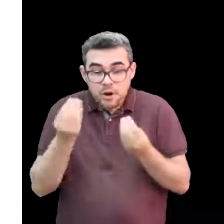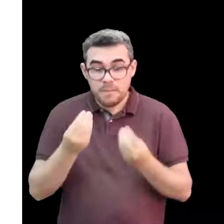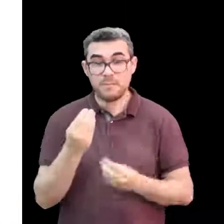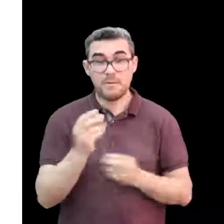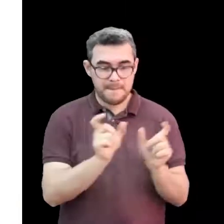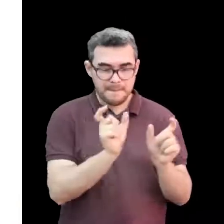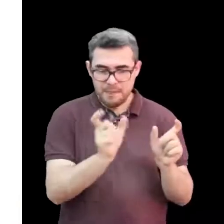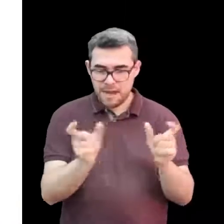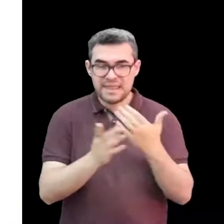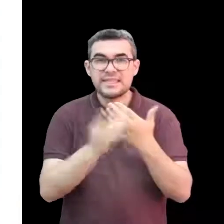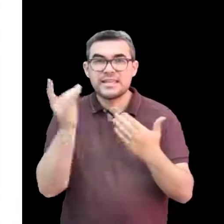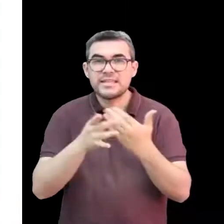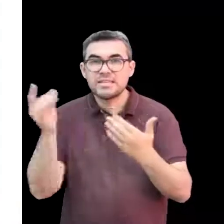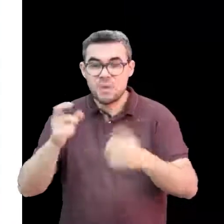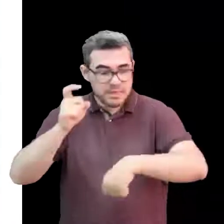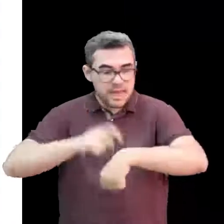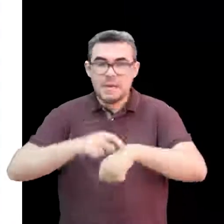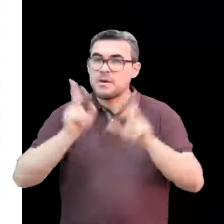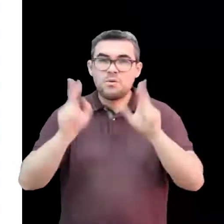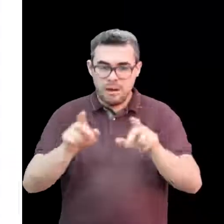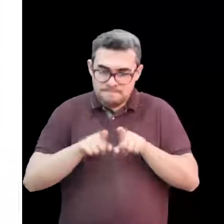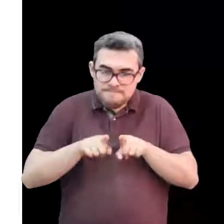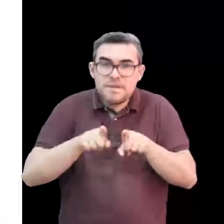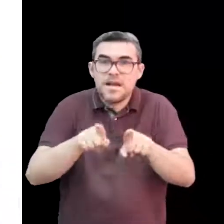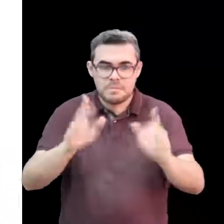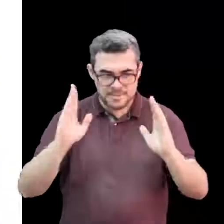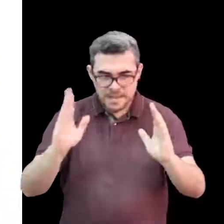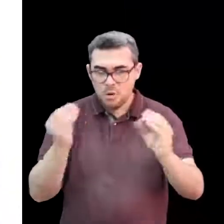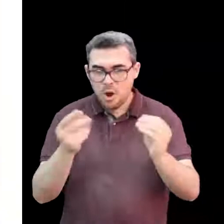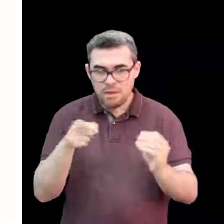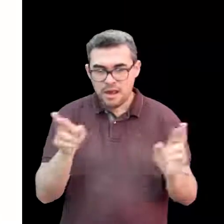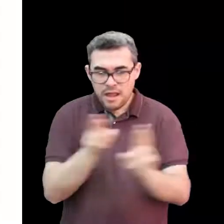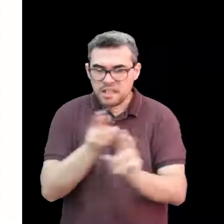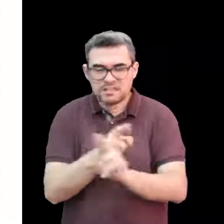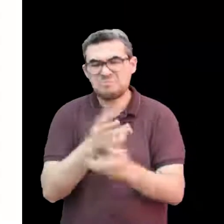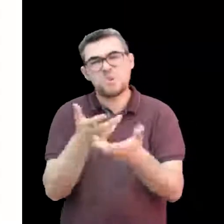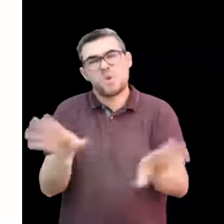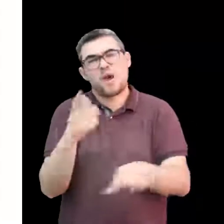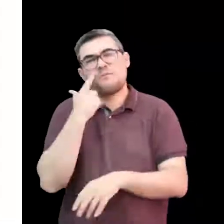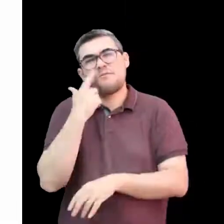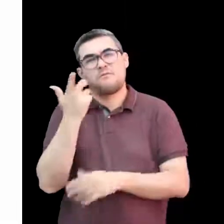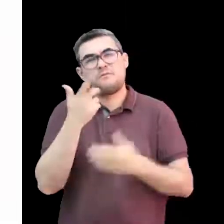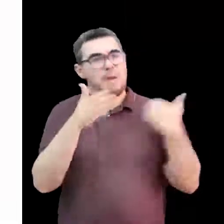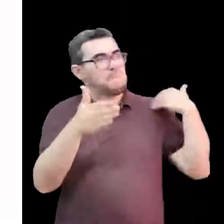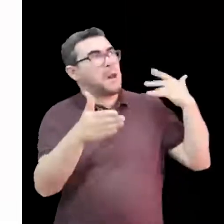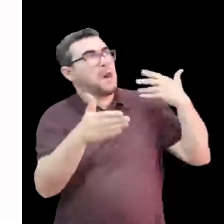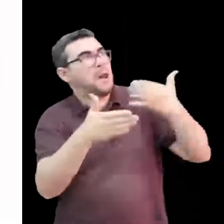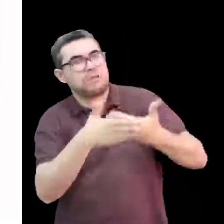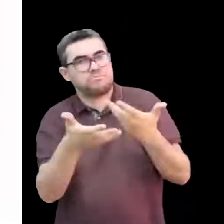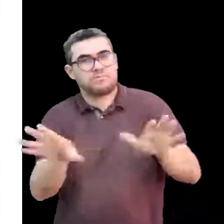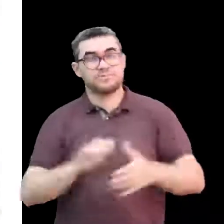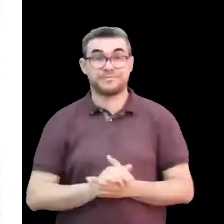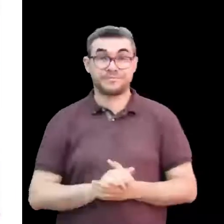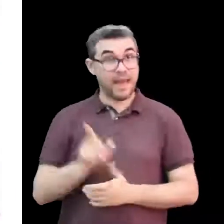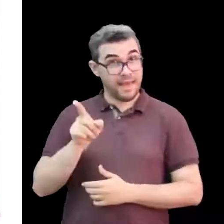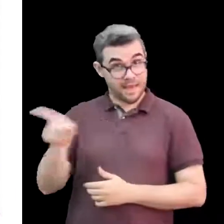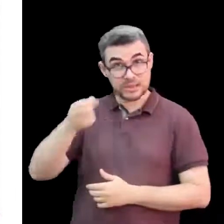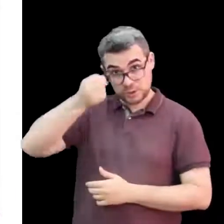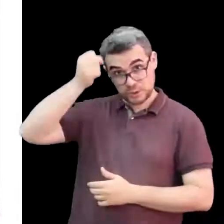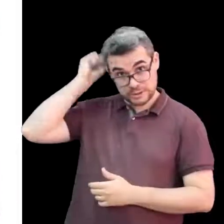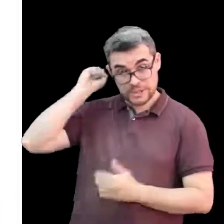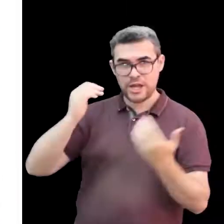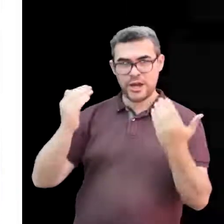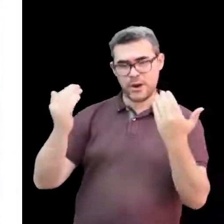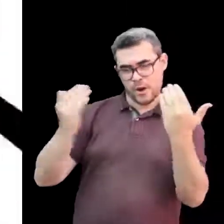da língua, sincronicamente. Isso é, ao mesmo tempo, e não ao longo do tempo. Ele compara a língua a um jogo